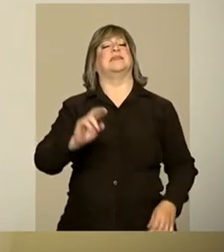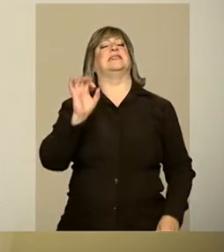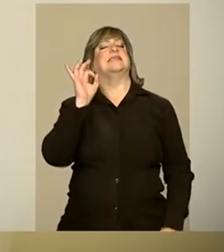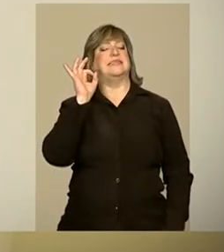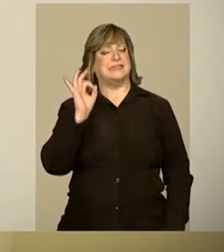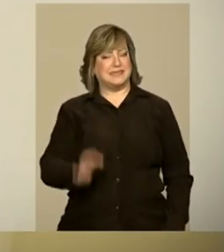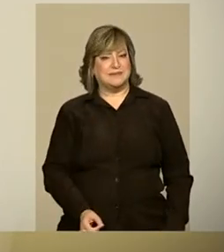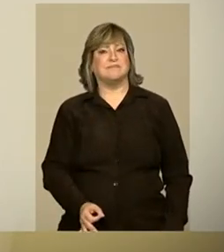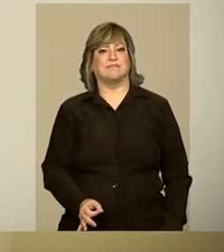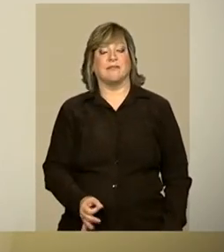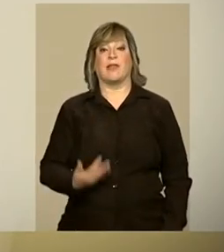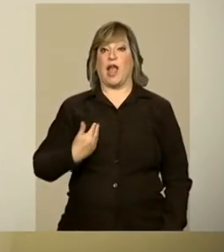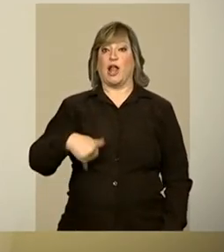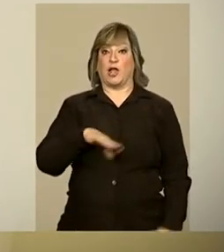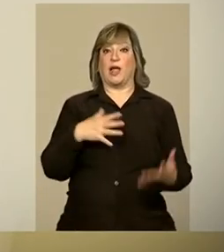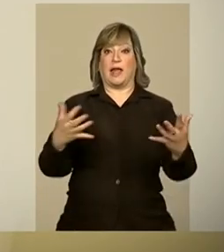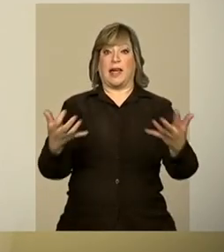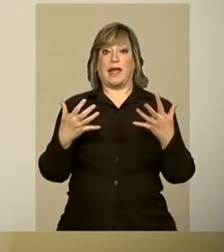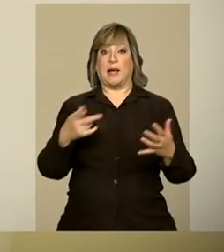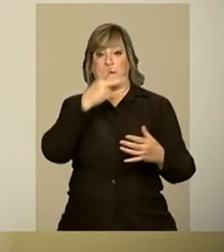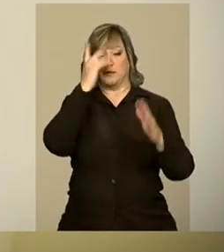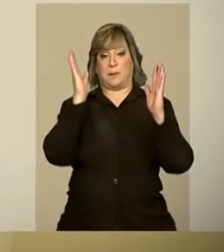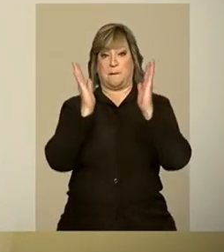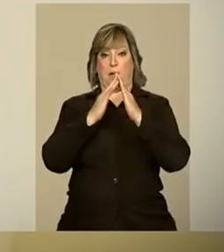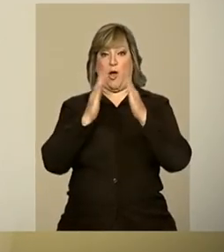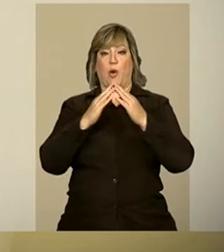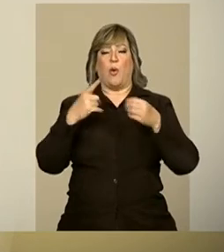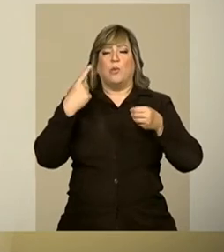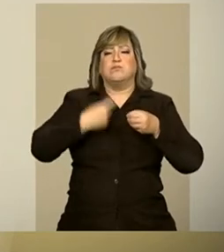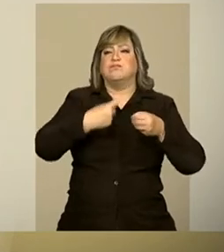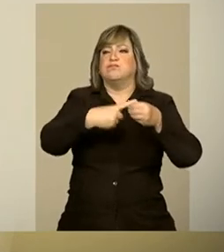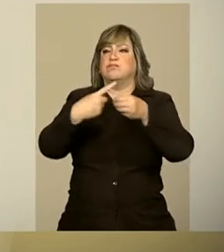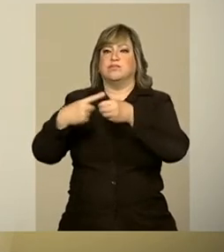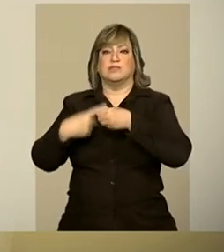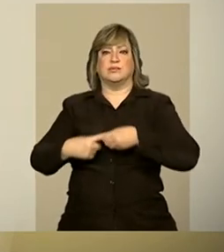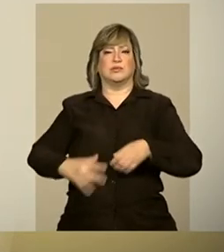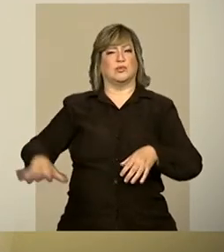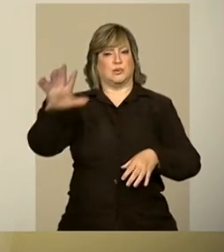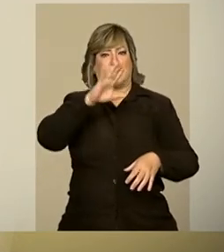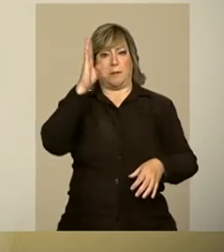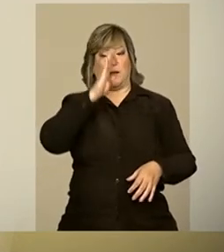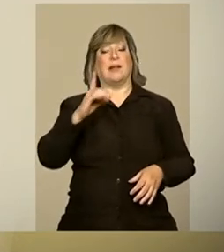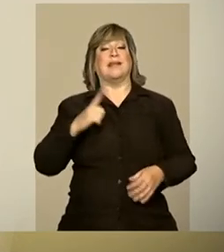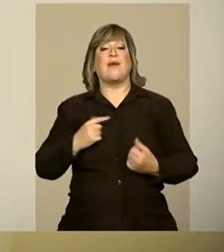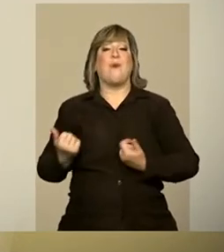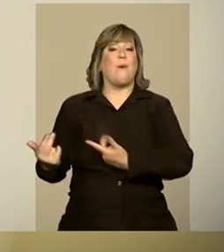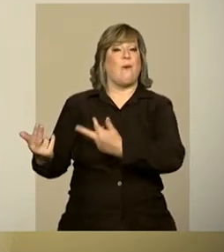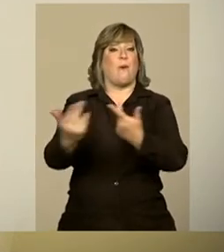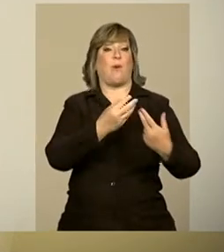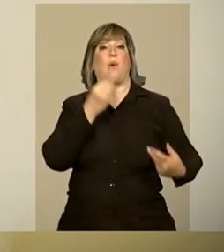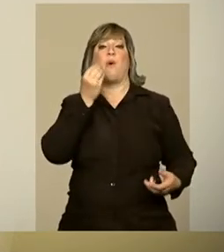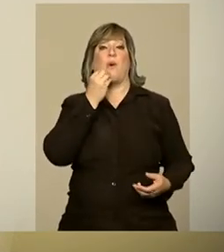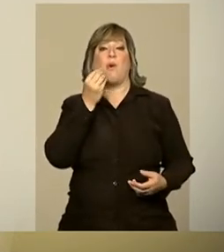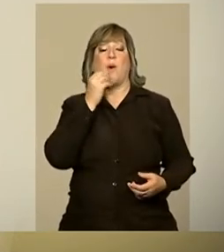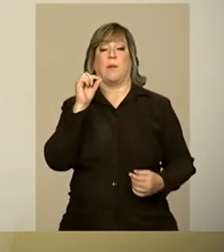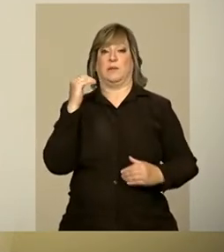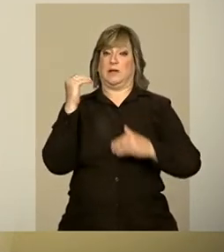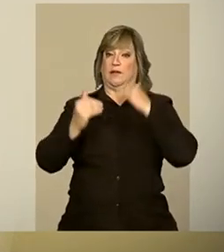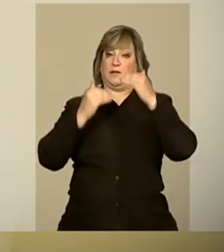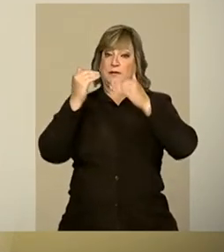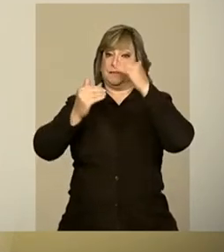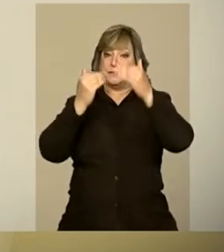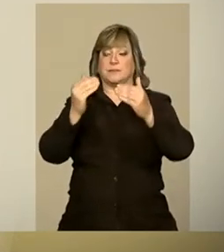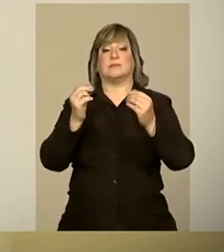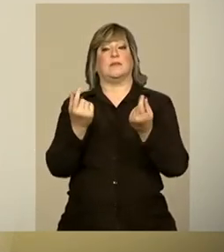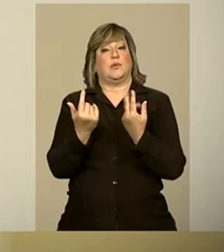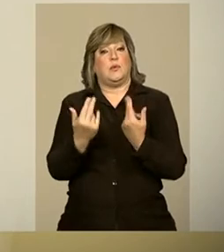Exatamente. Nós queremos que os moradores das cidades do interior do país tenham as mesmas oportunidades de desenvolvimento que